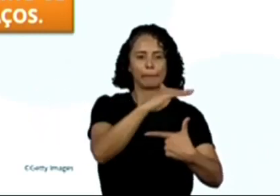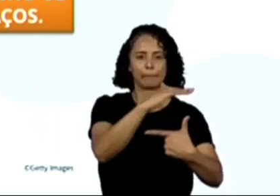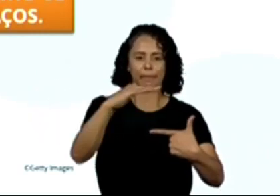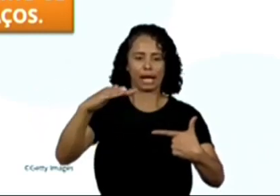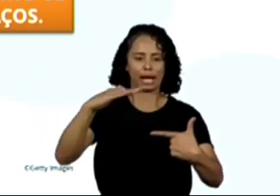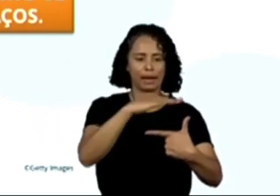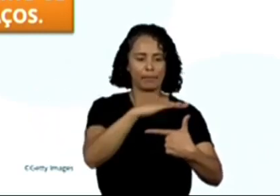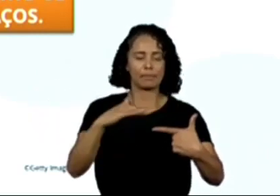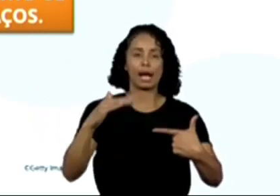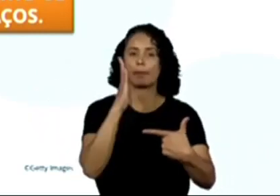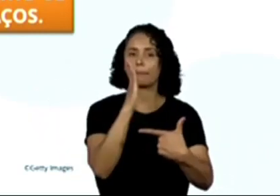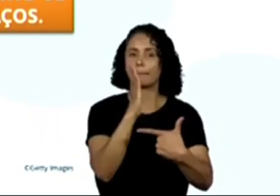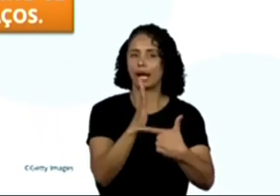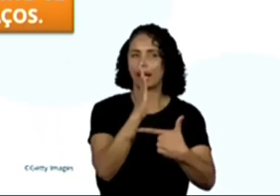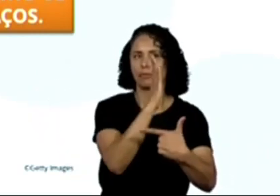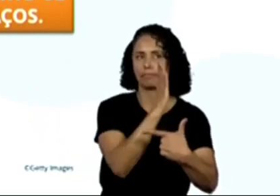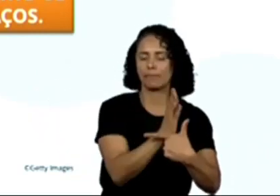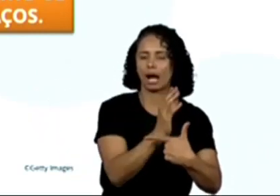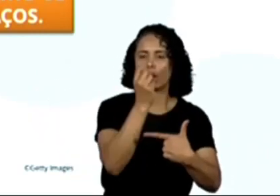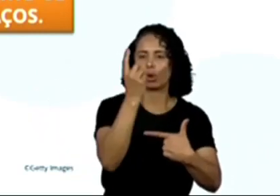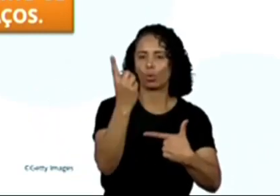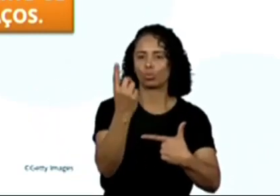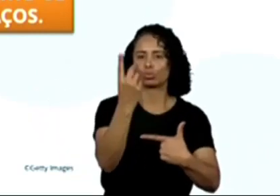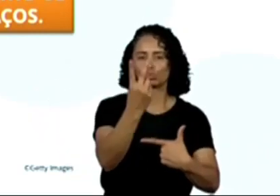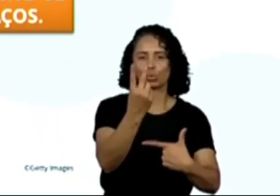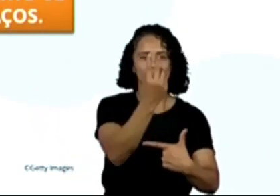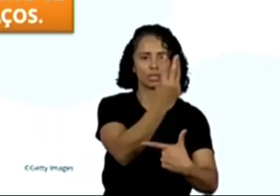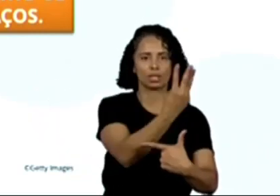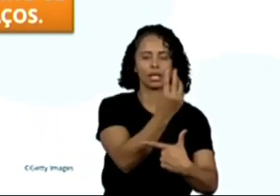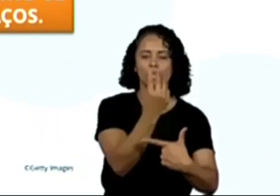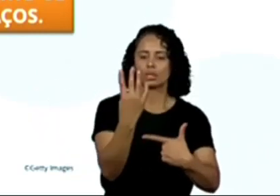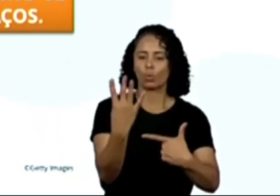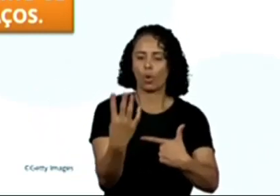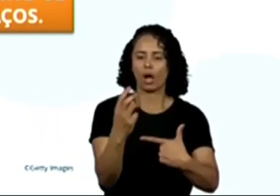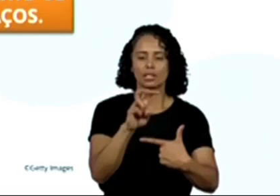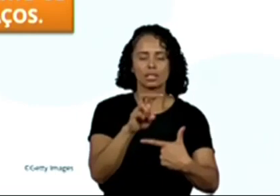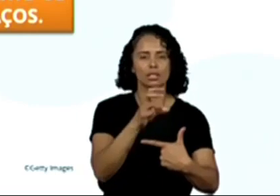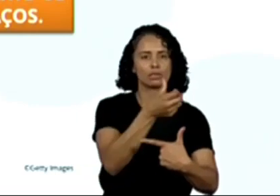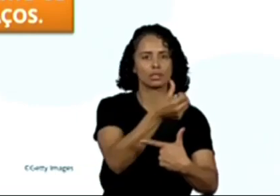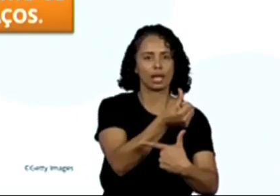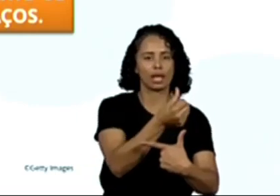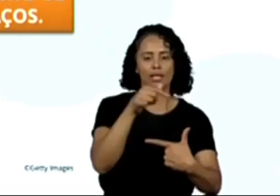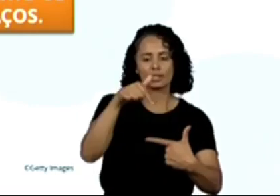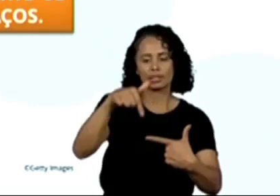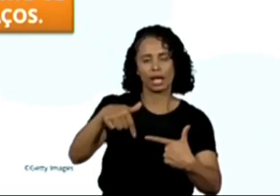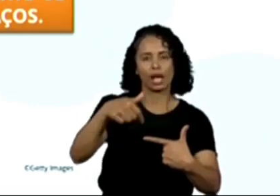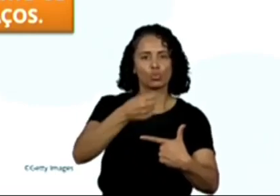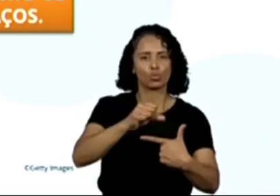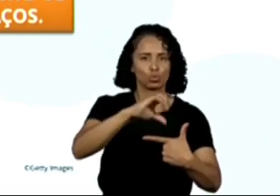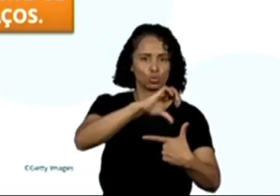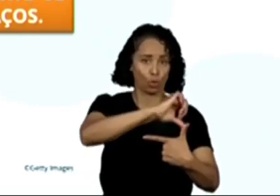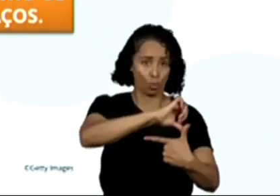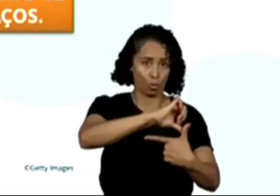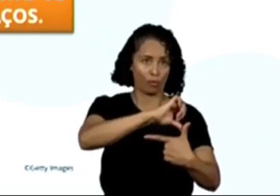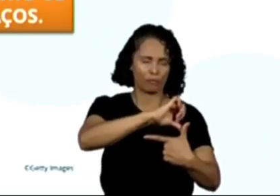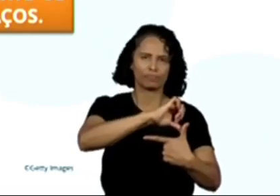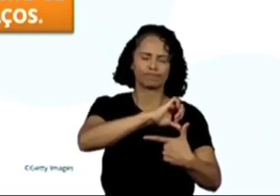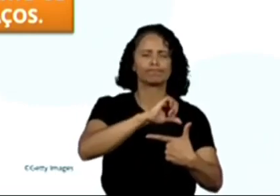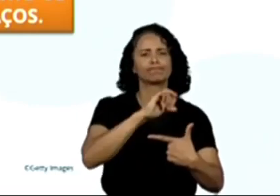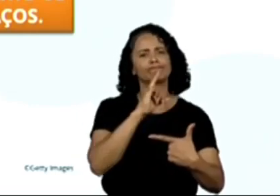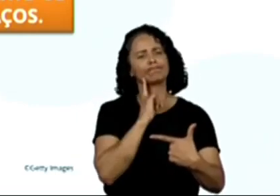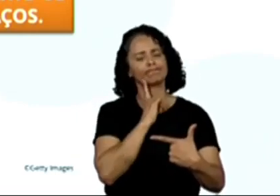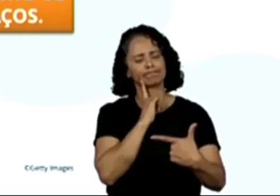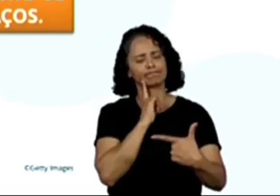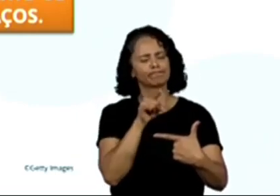ela se refere apenas a 3 pedaços aí, como a professora Adriana comentou, aí como muitos colocaram. Então, o que eu tenho que